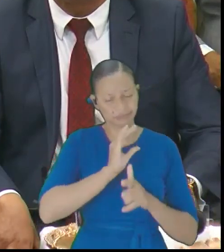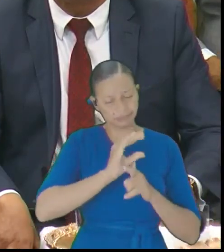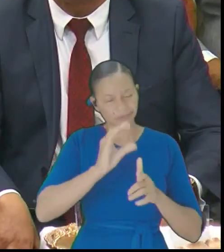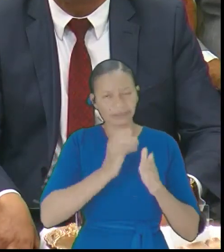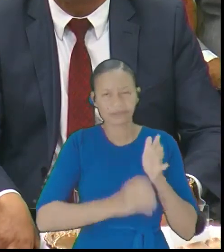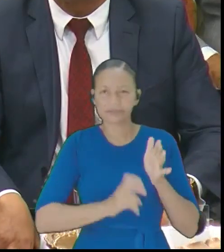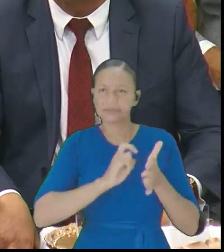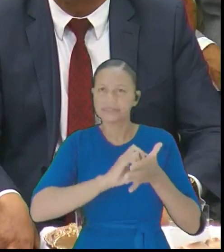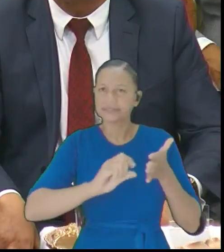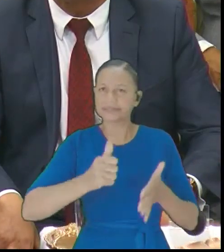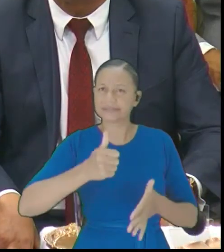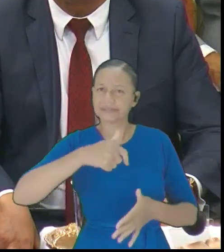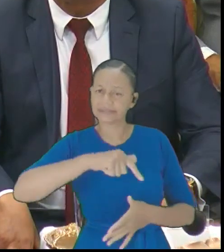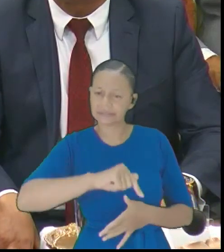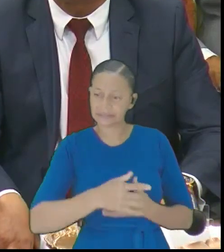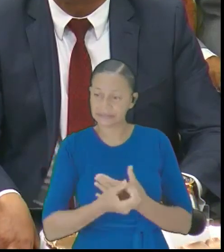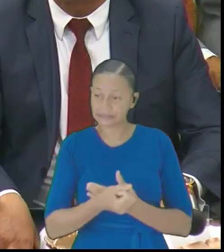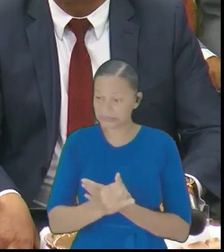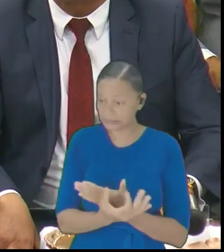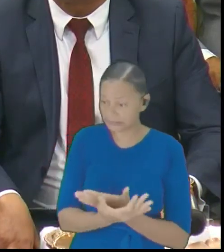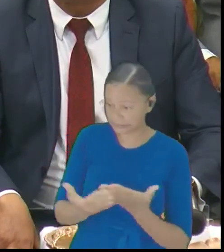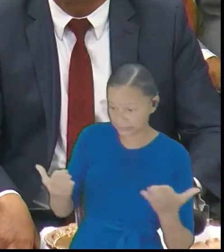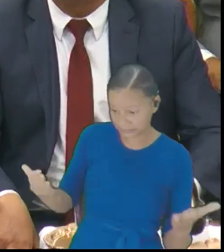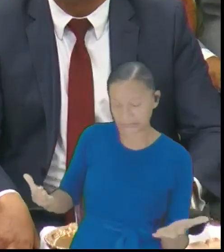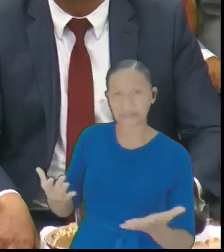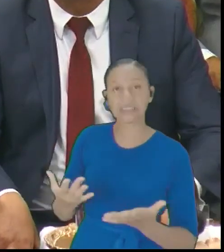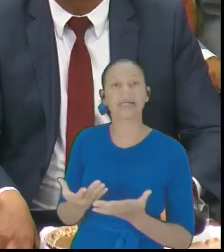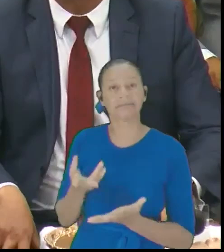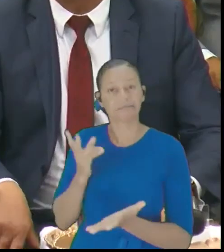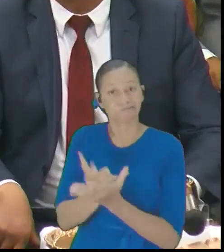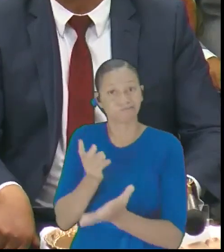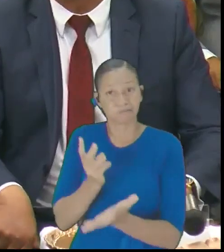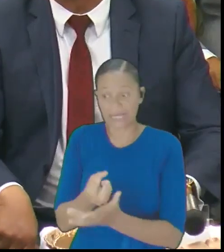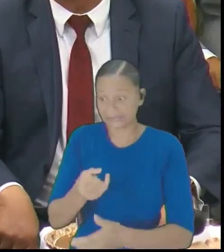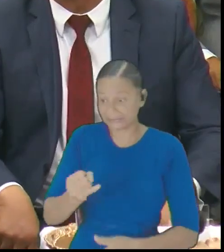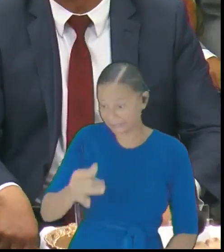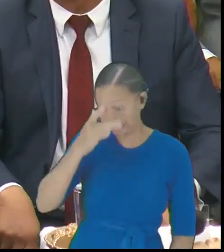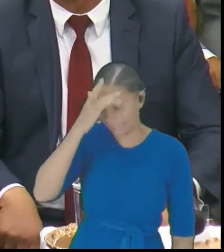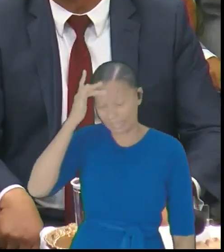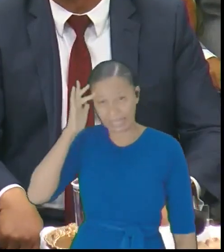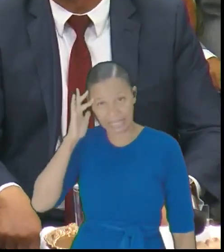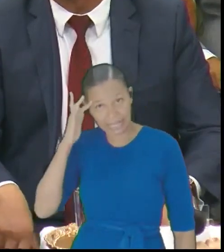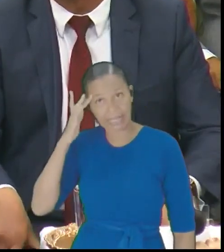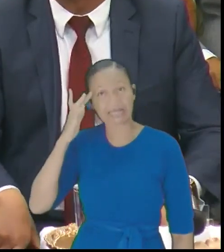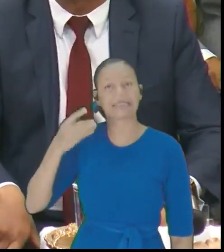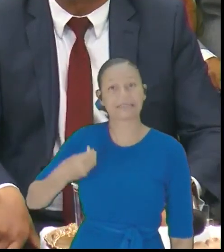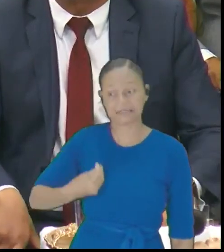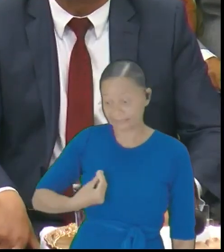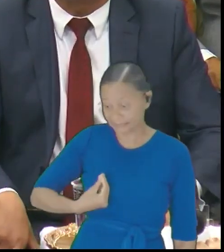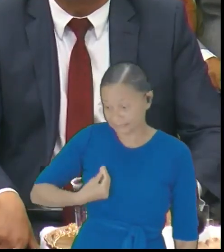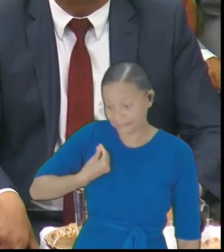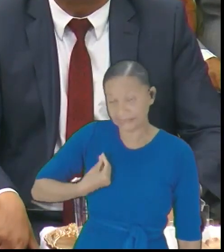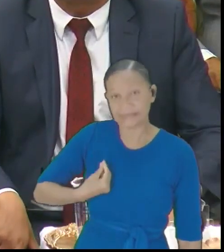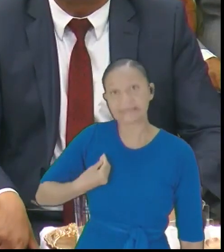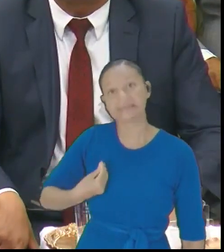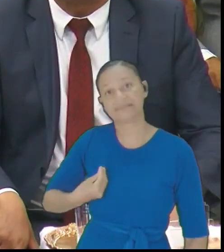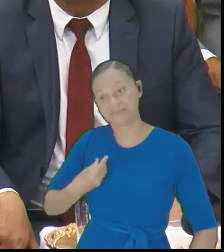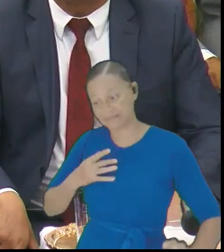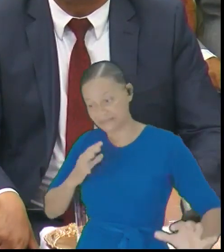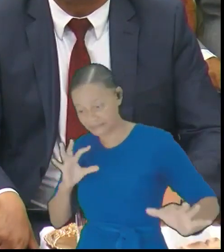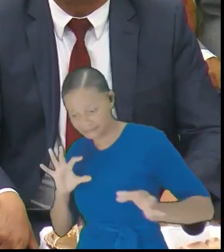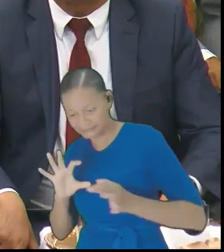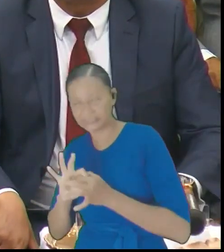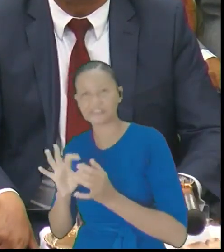5,17, porque se alguém está, isso é presencial, é permanente, se alguém está em Cristo,